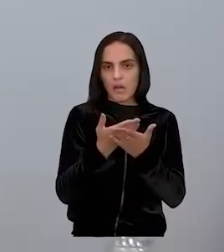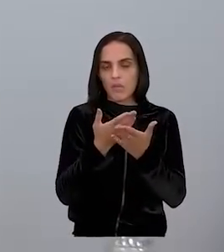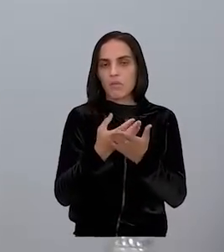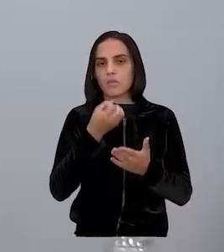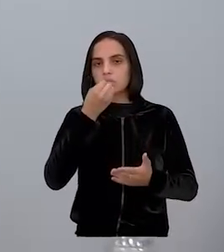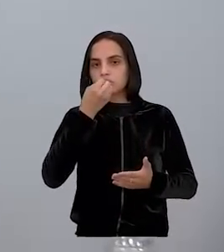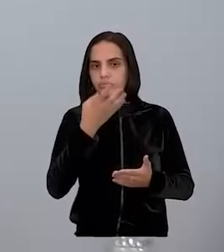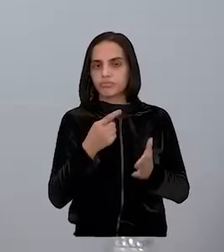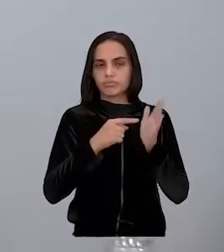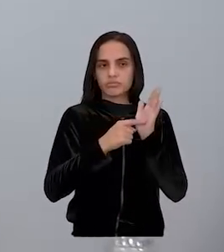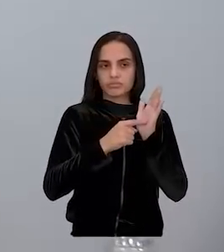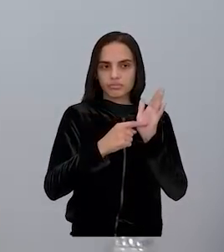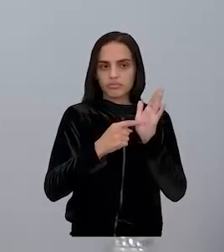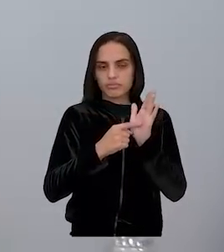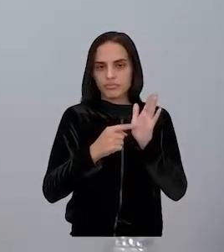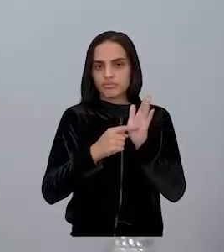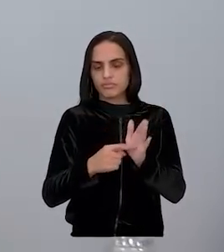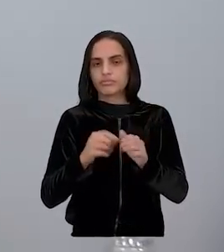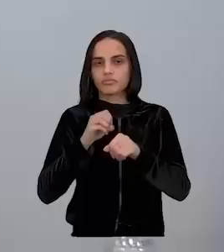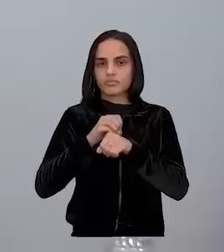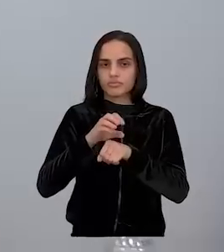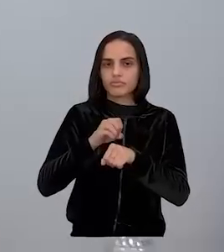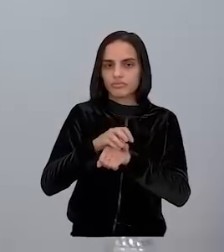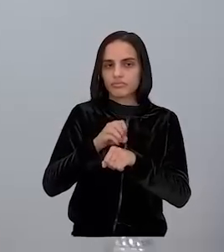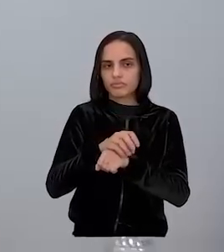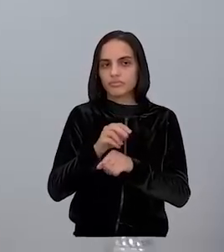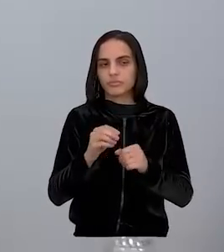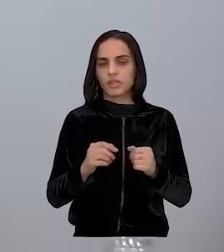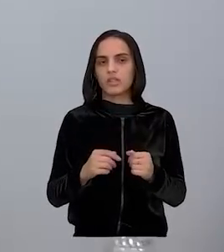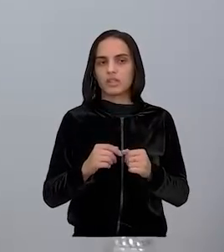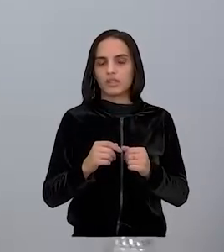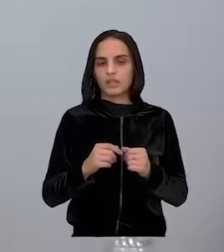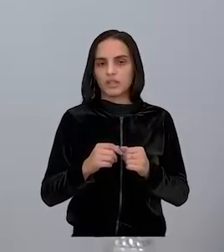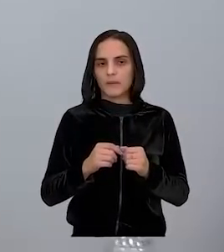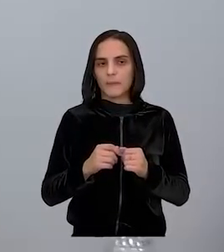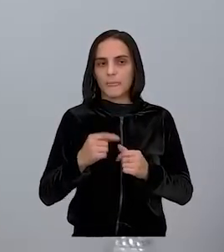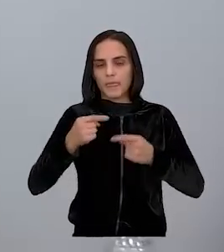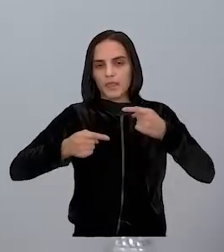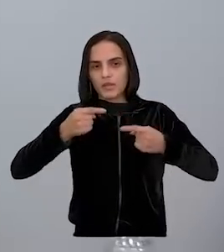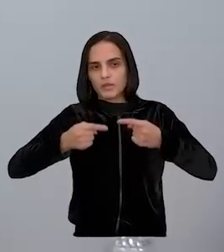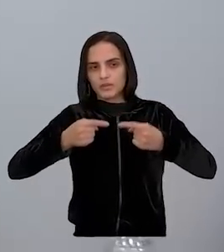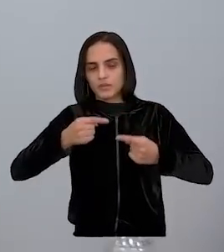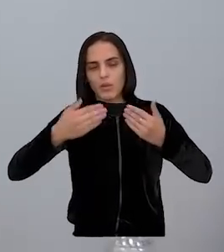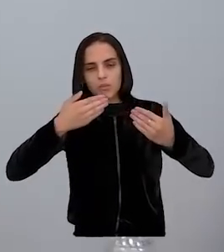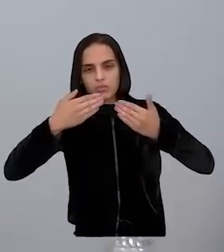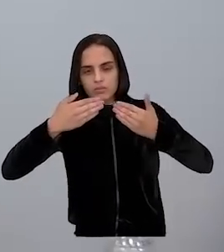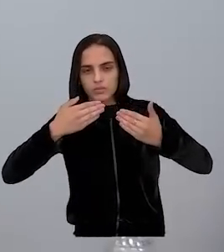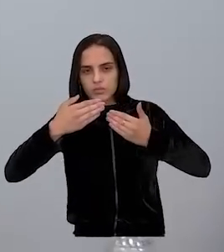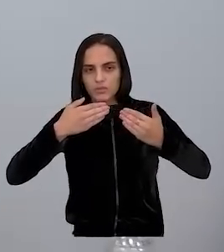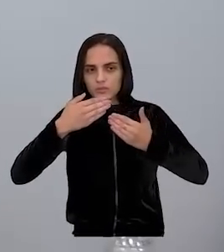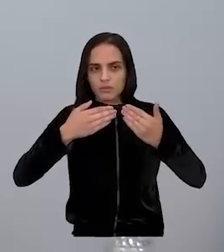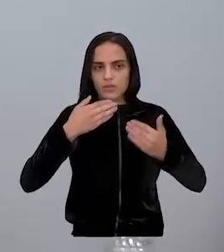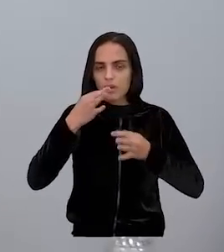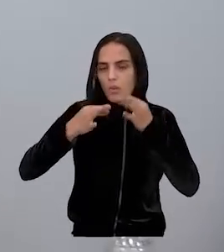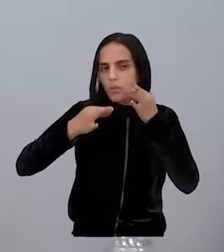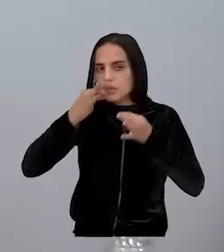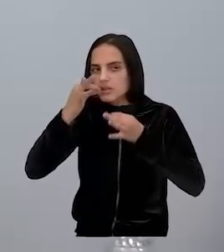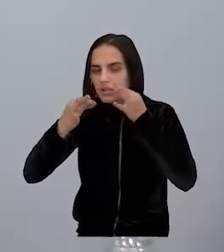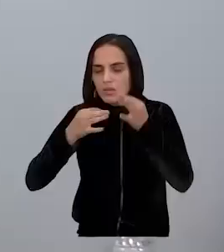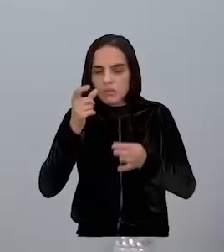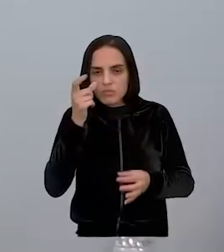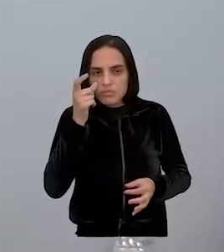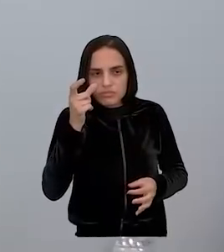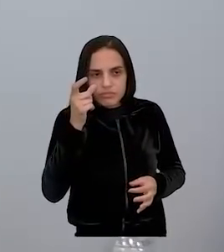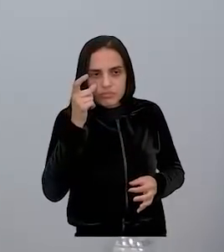expositiva, né? A gente está falando bastante aí, comentando, mas é isso para um debate, né? Então a gente tem que comentar, discutir, observar aí as opiniões,